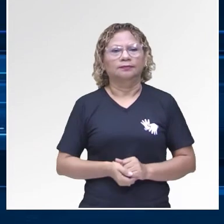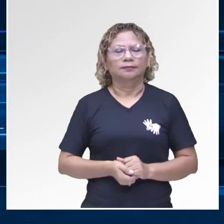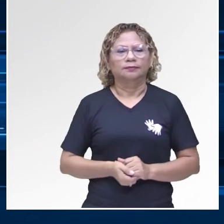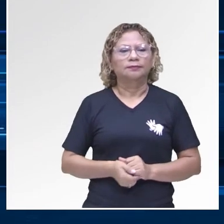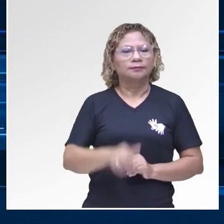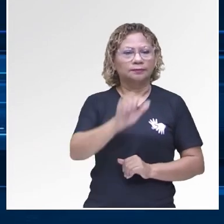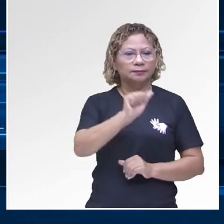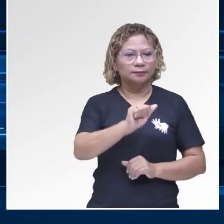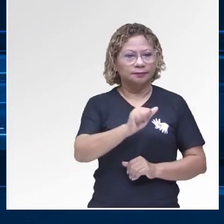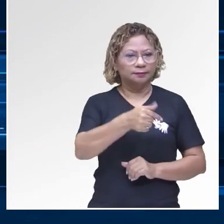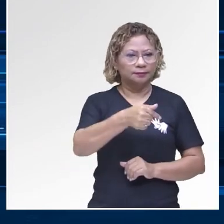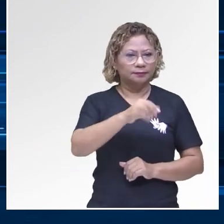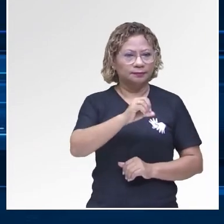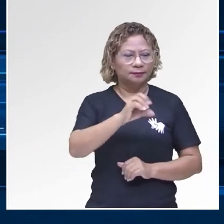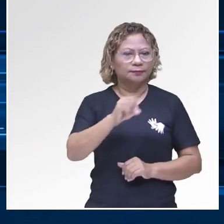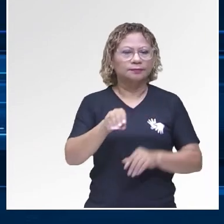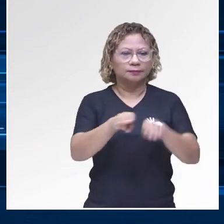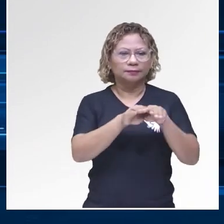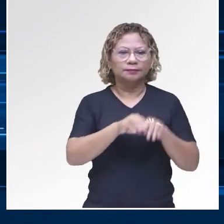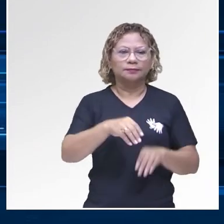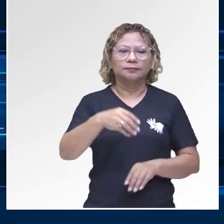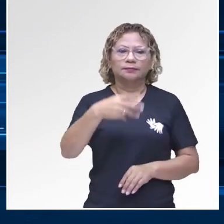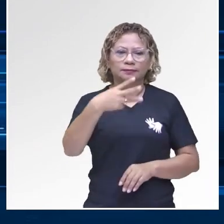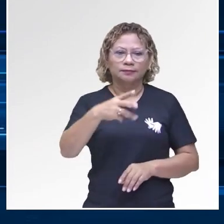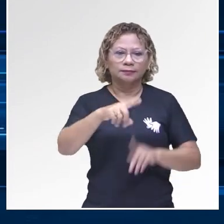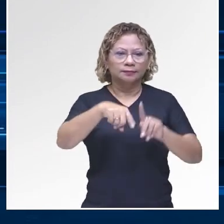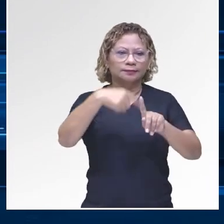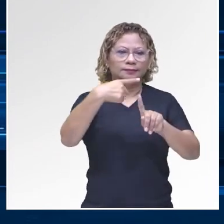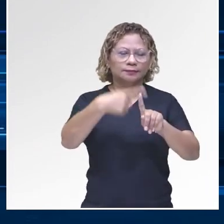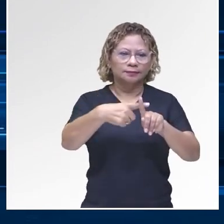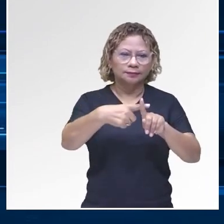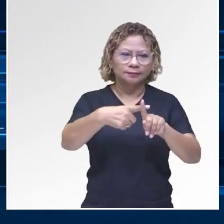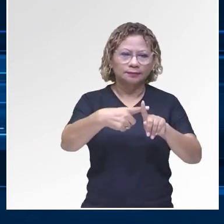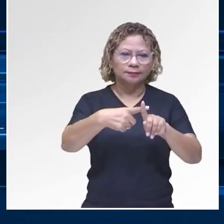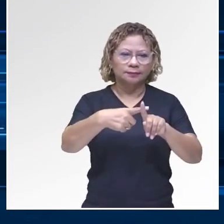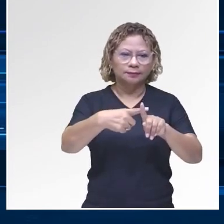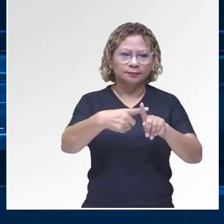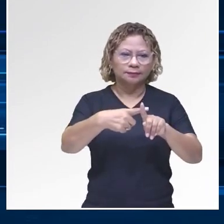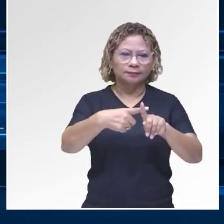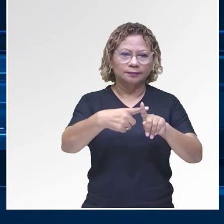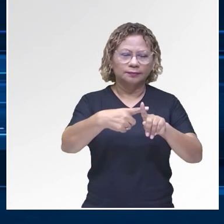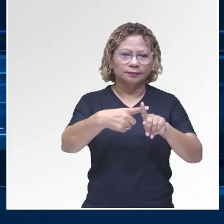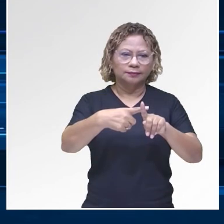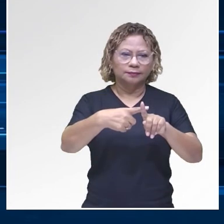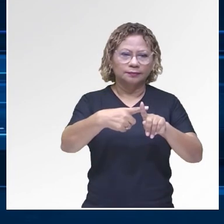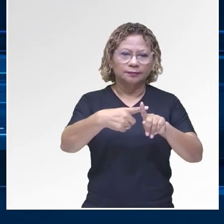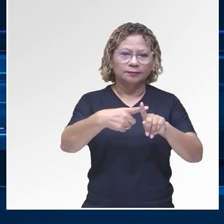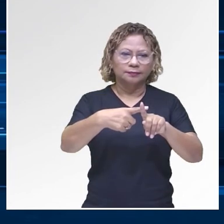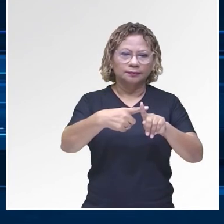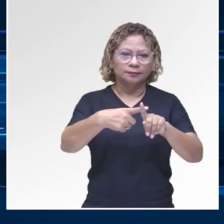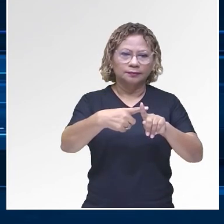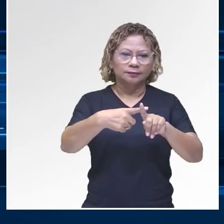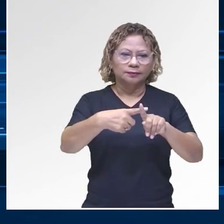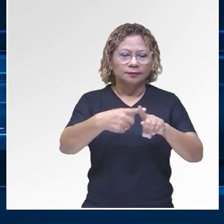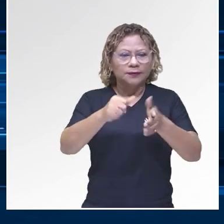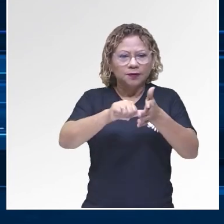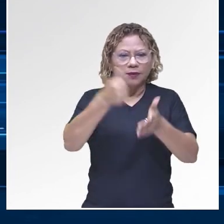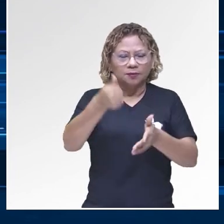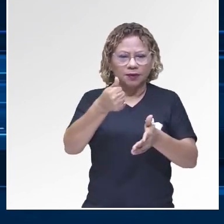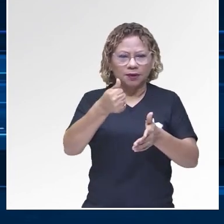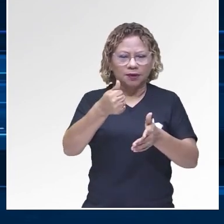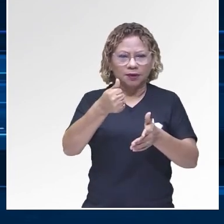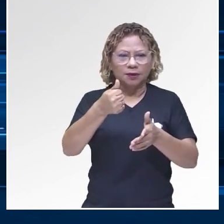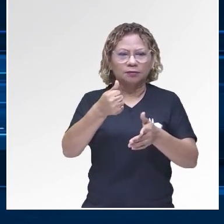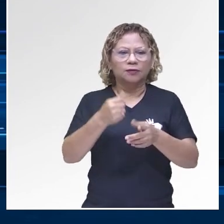2.796. Agora, basta somar. Lembrando a vocês, é uma expressão numérica, eu tenho que resolver primeiro a multiplicação. Depois que eu resolvo